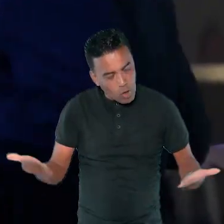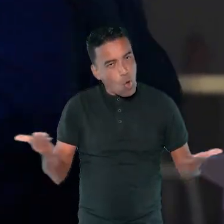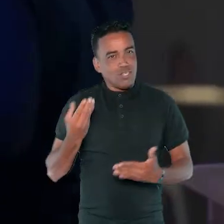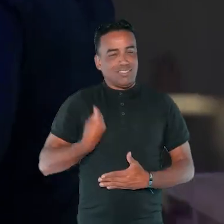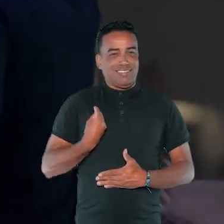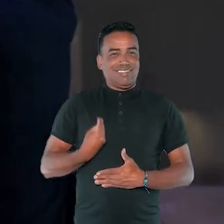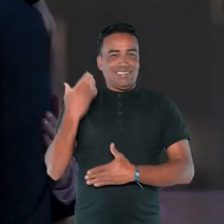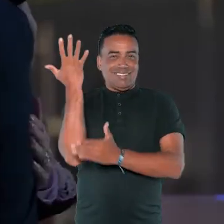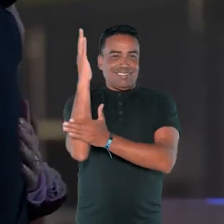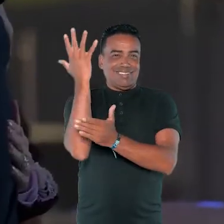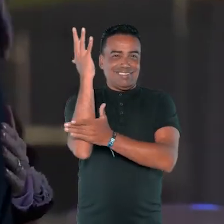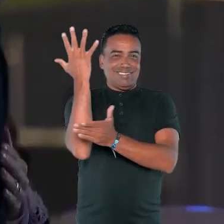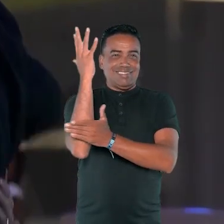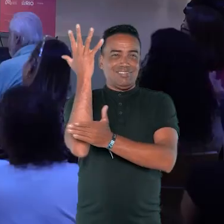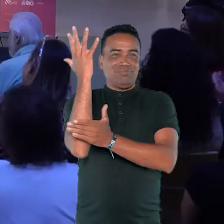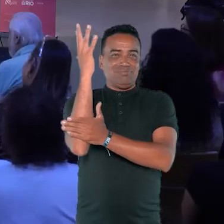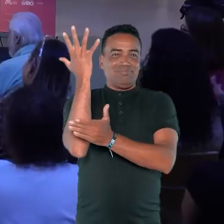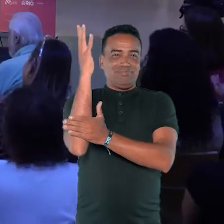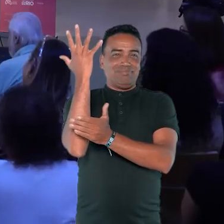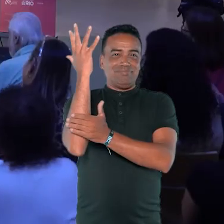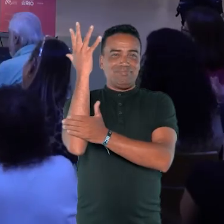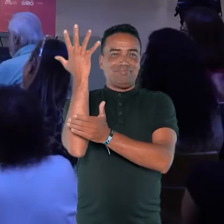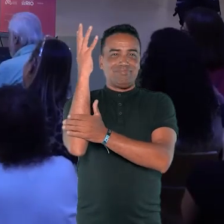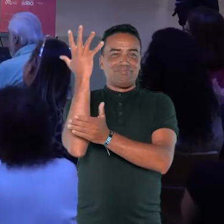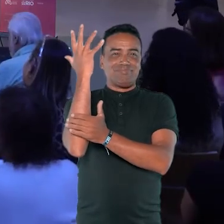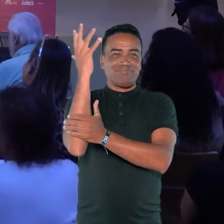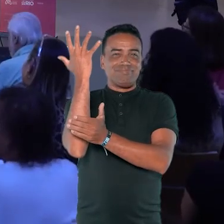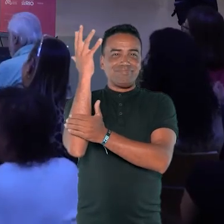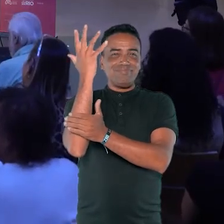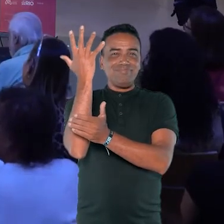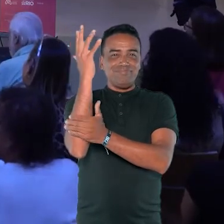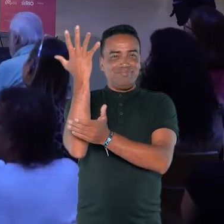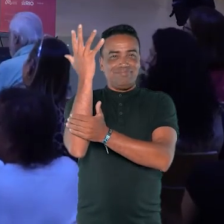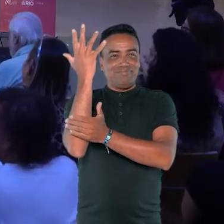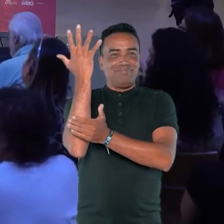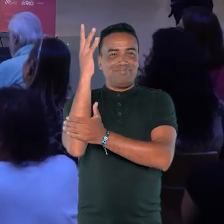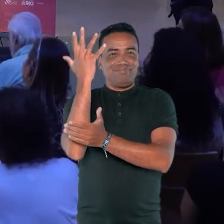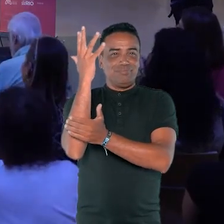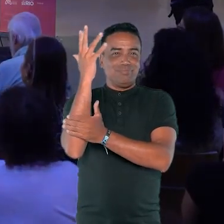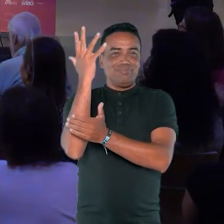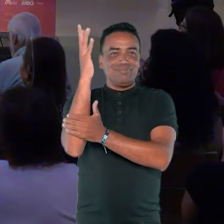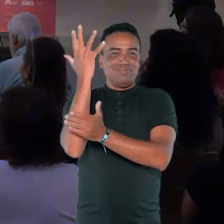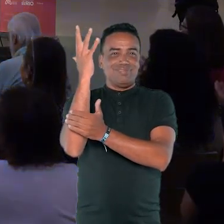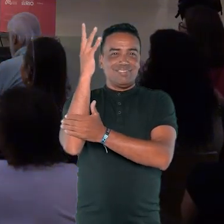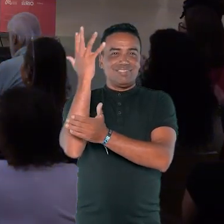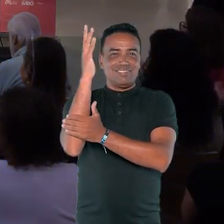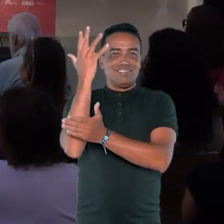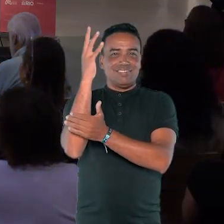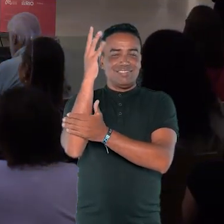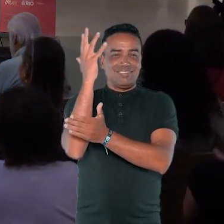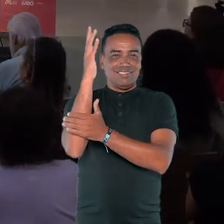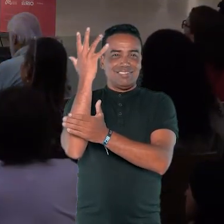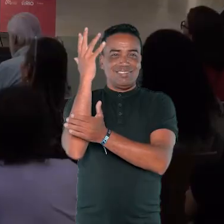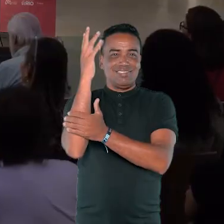Os convidados são chamados ao palco. Da esquerda para a direita, a primeira pessoa sentada é Carmen Lúcia, uma mulher